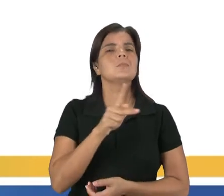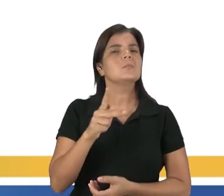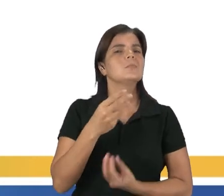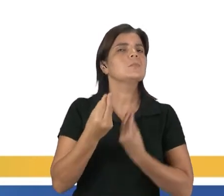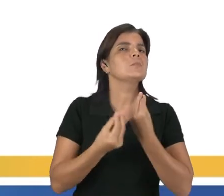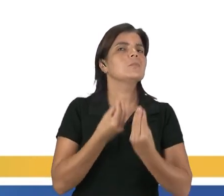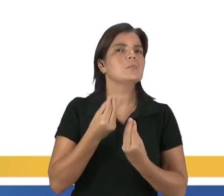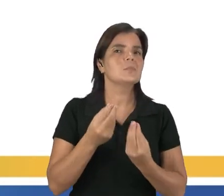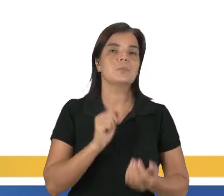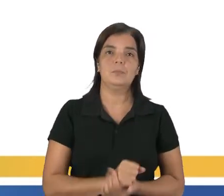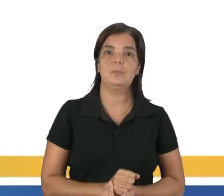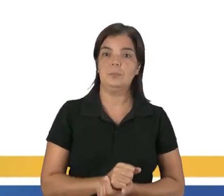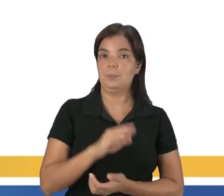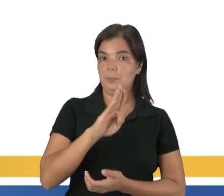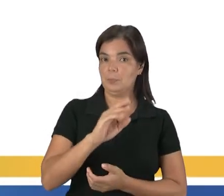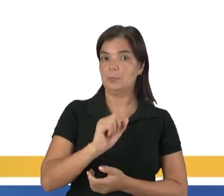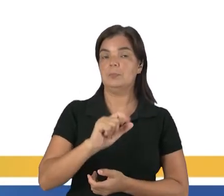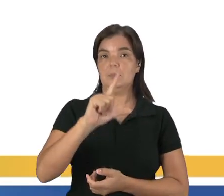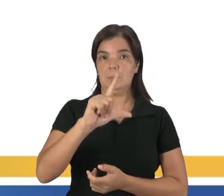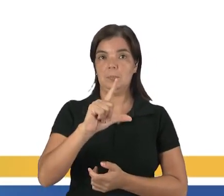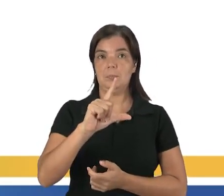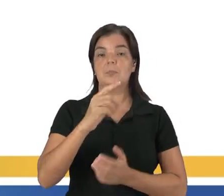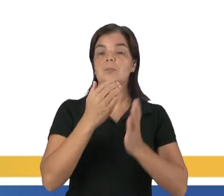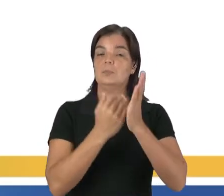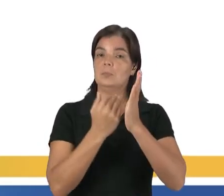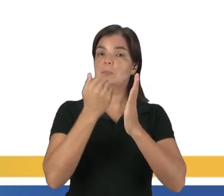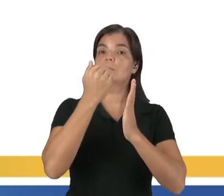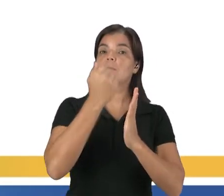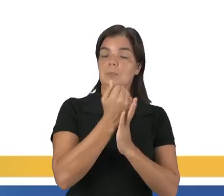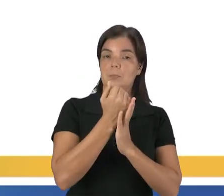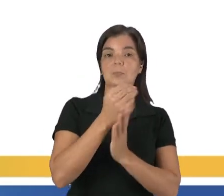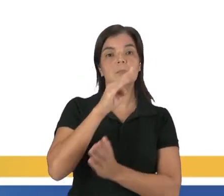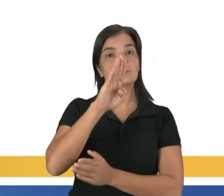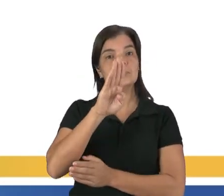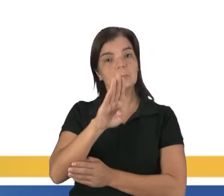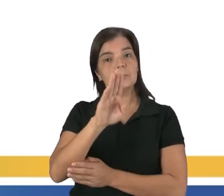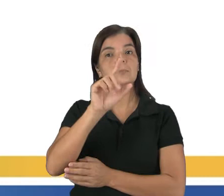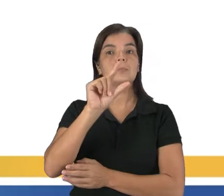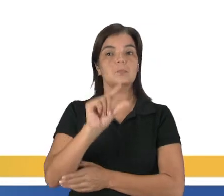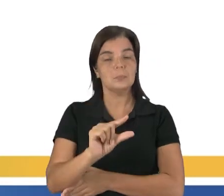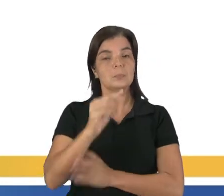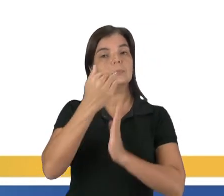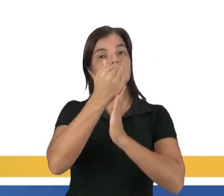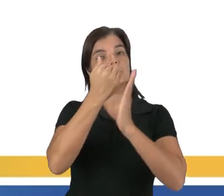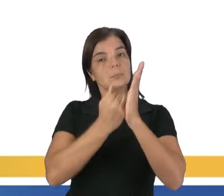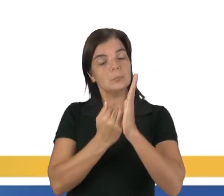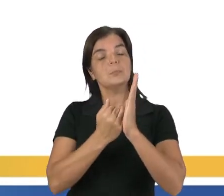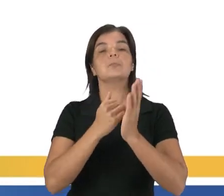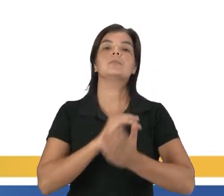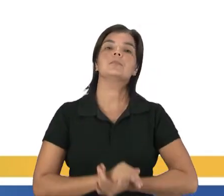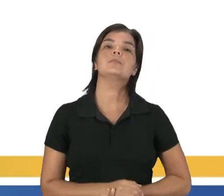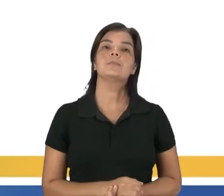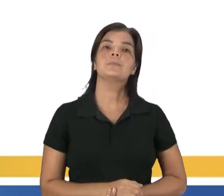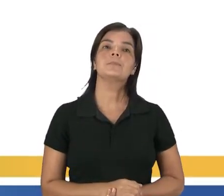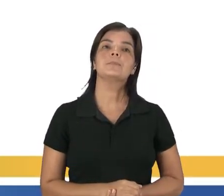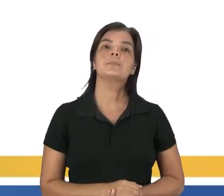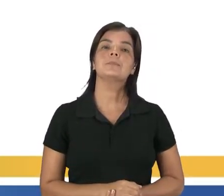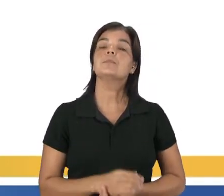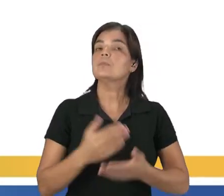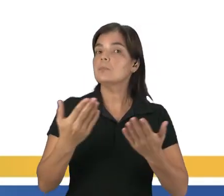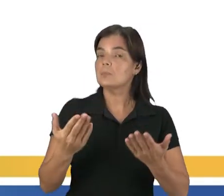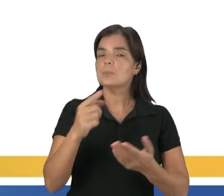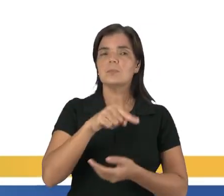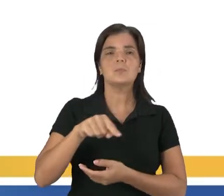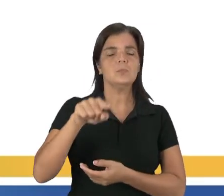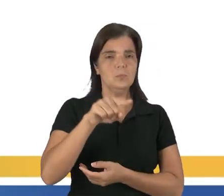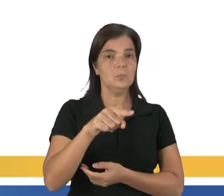Professor, então como é que é? A letra B maiúscula eu vou chamar de base maior e a letra B minúscula de base menor.